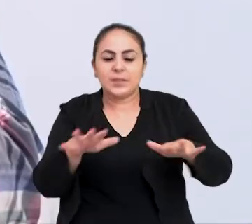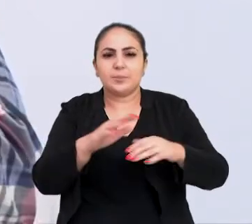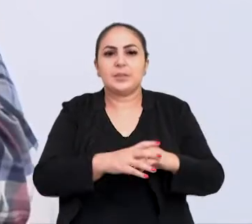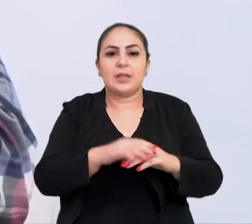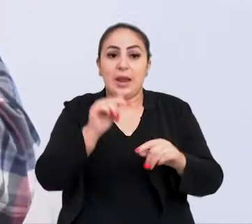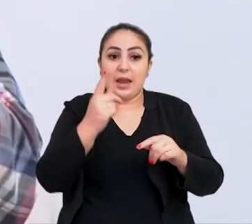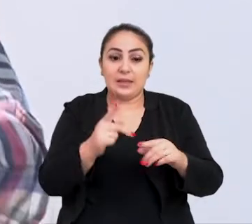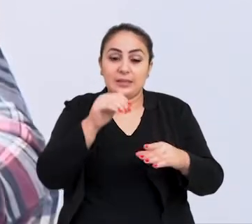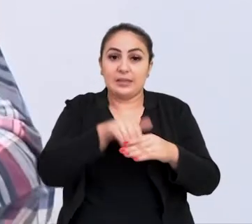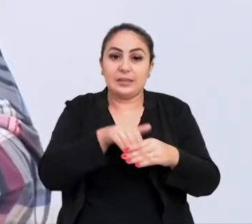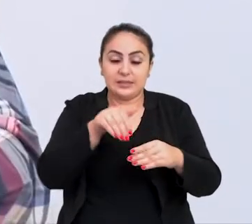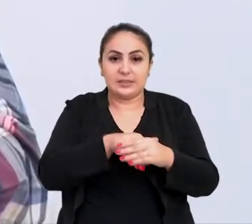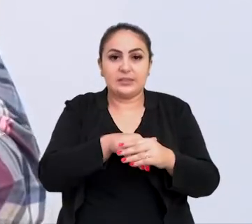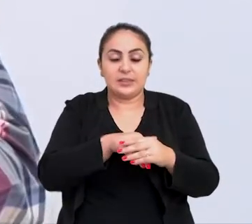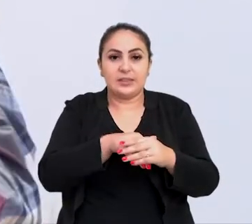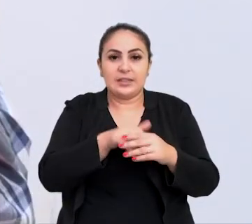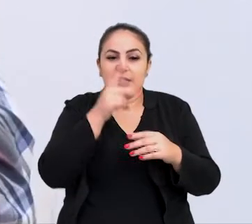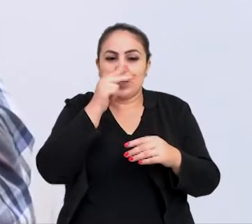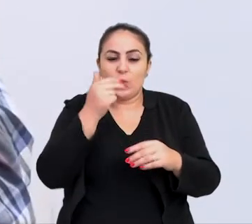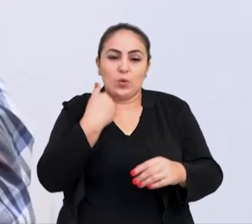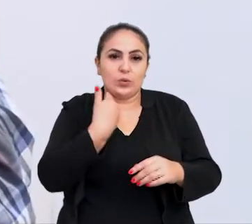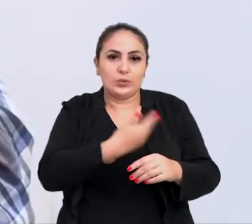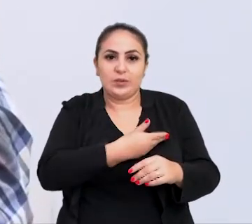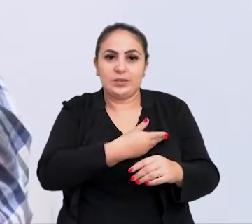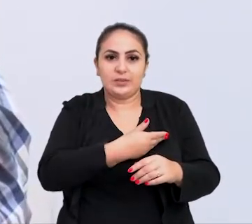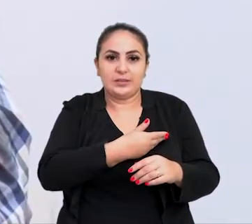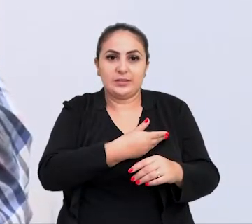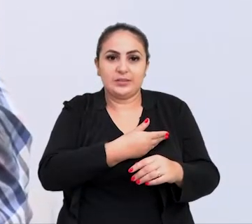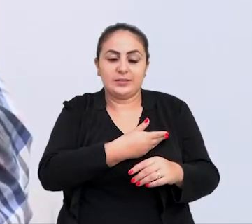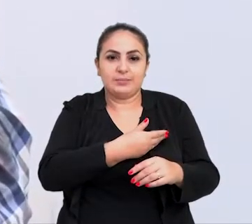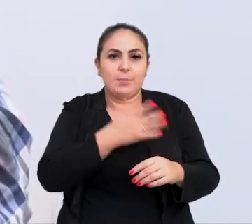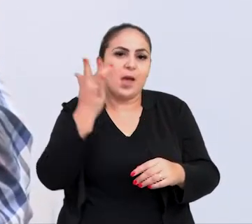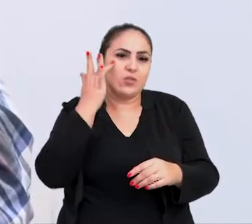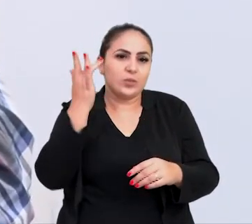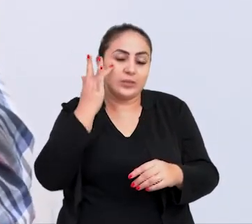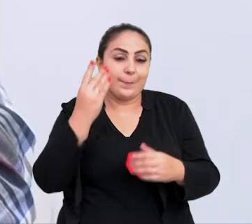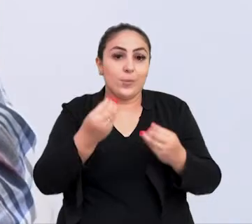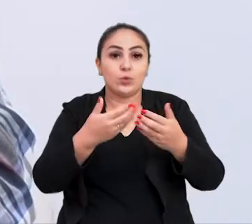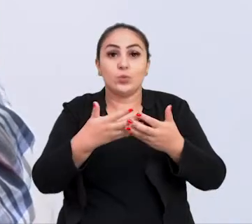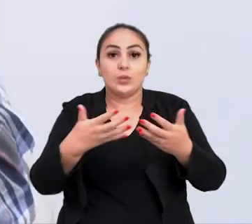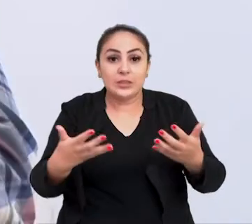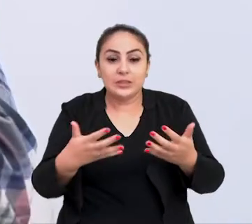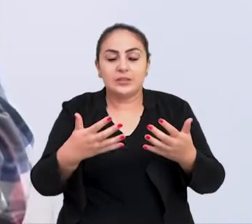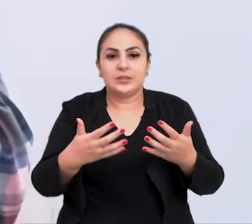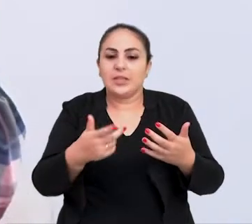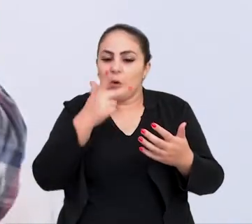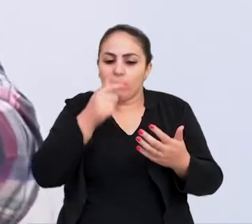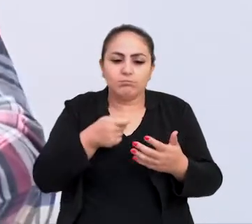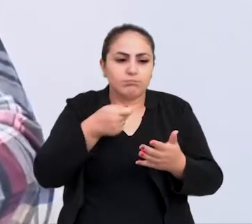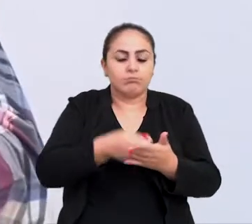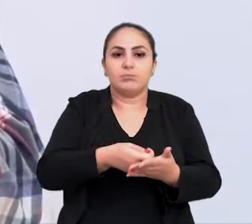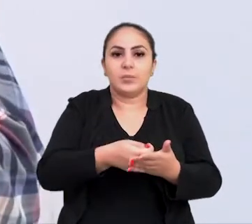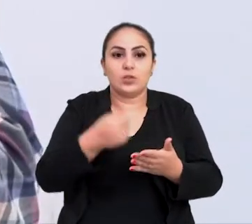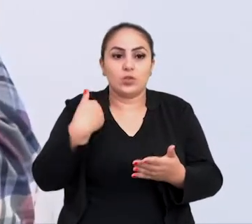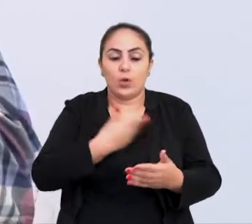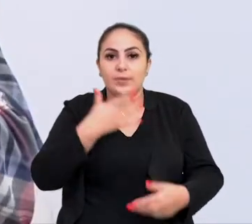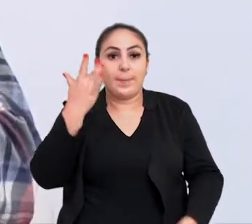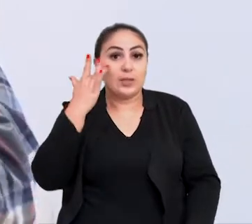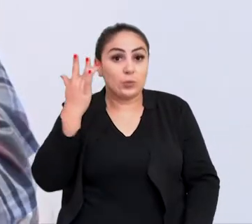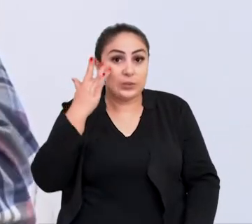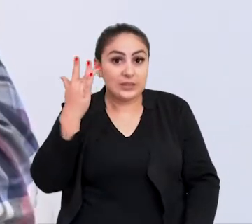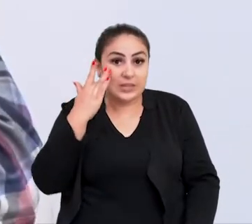pandemia, essa eleição, ela nos colocou um amadurecimento muito grande, nos forçou